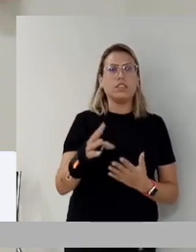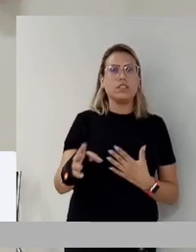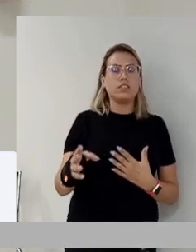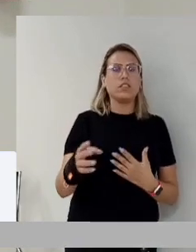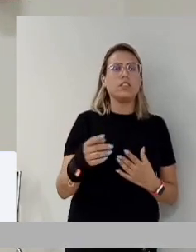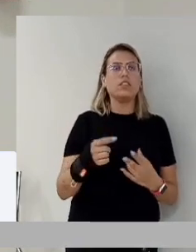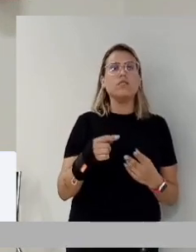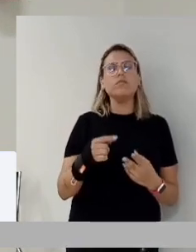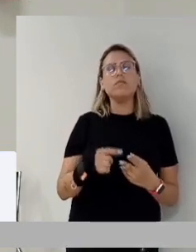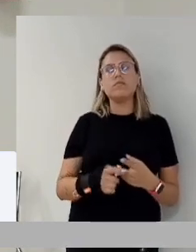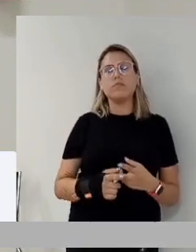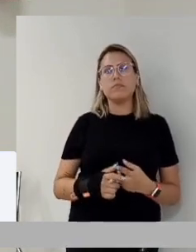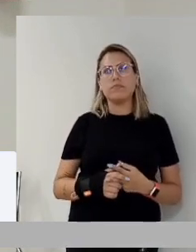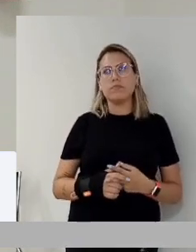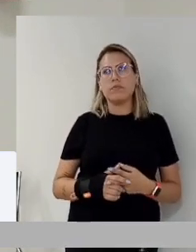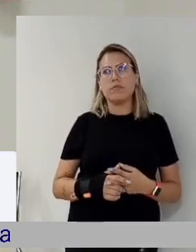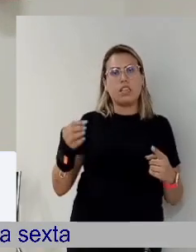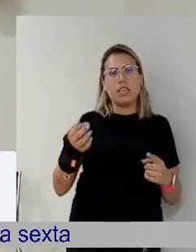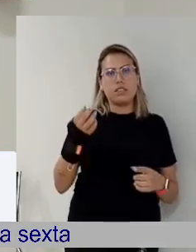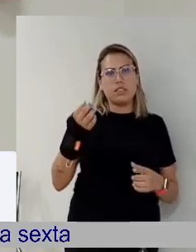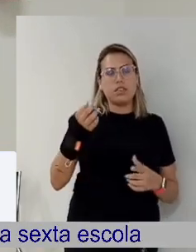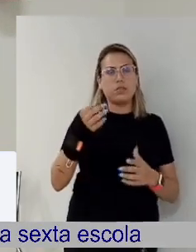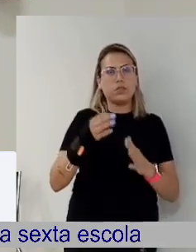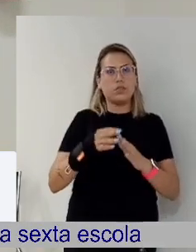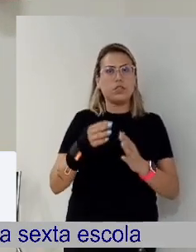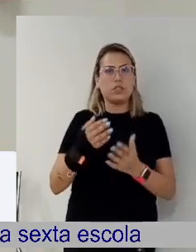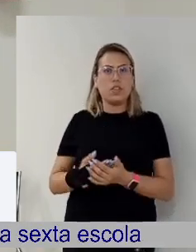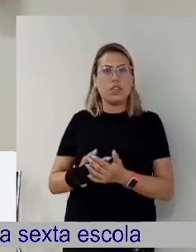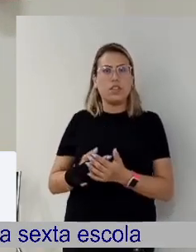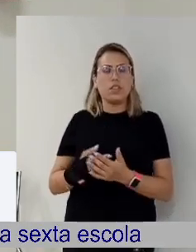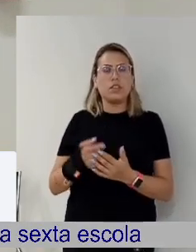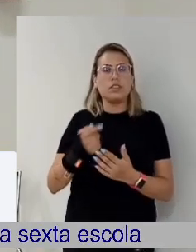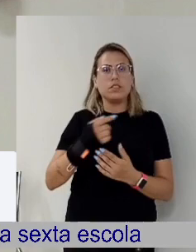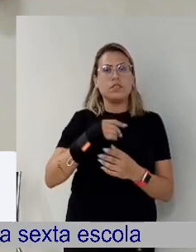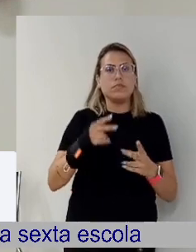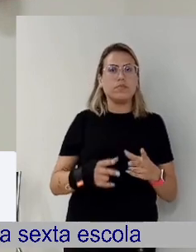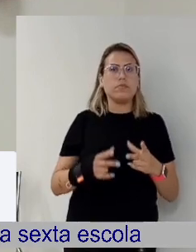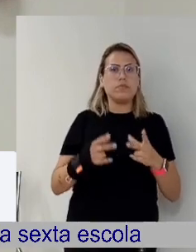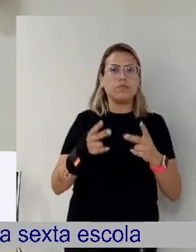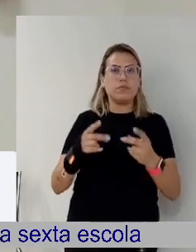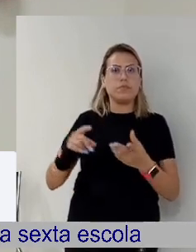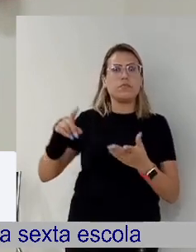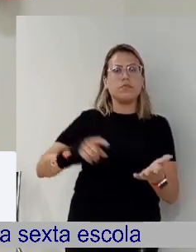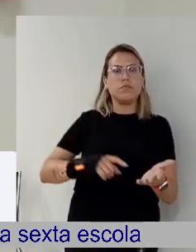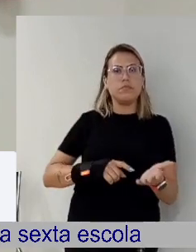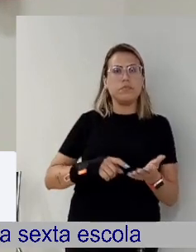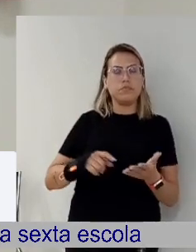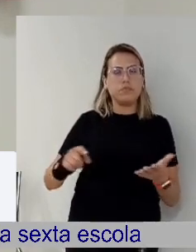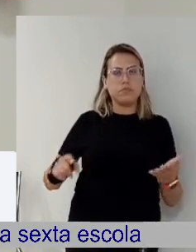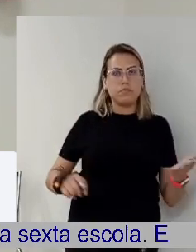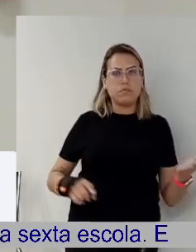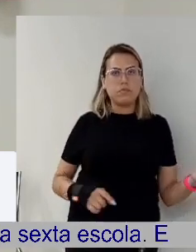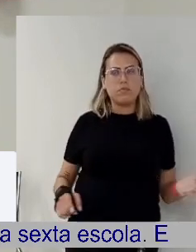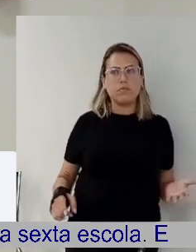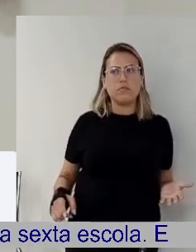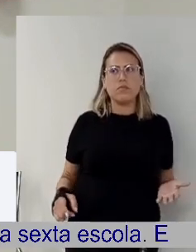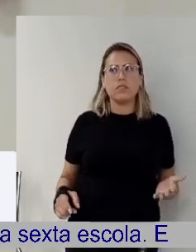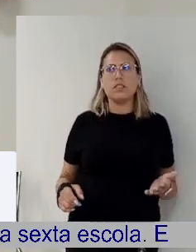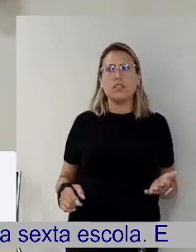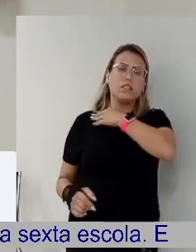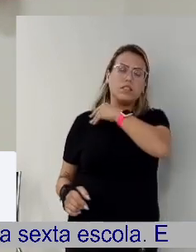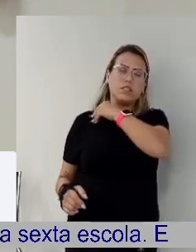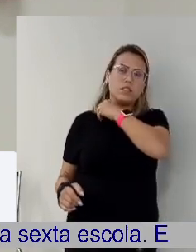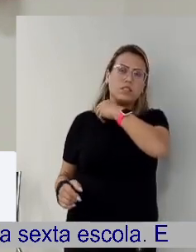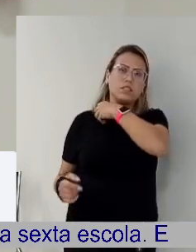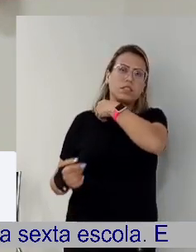da quarta a sexta escola a gente tá premiando com a impressora e e